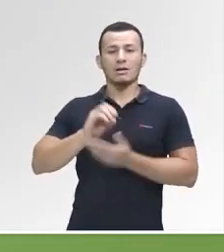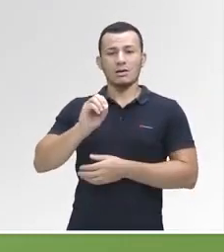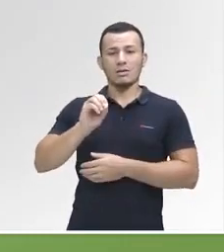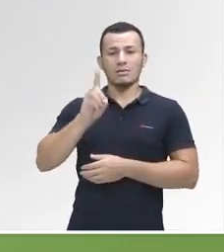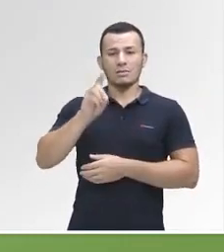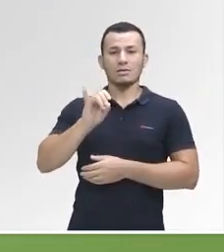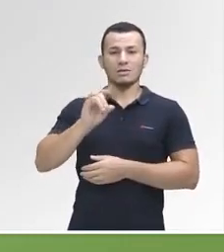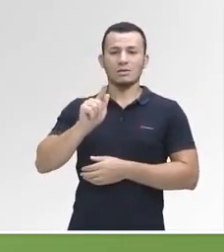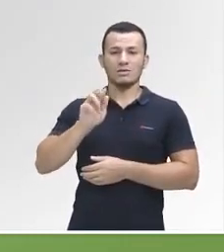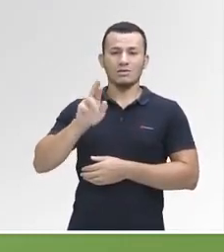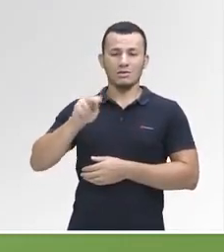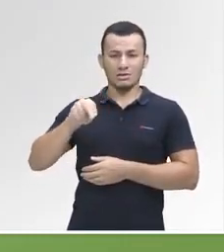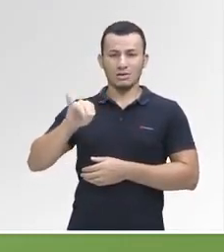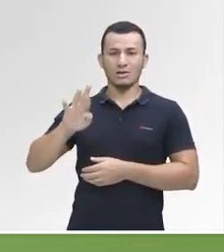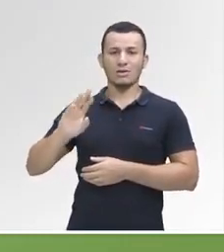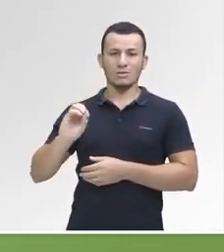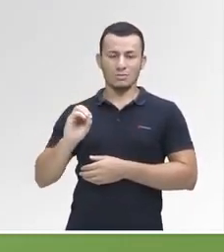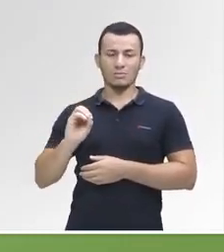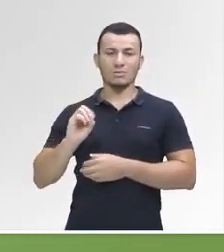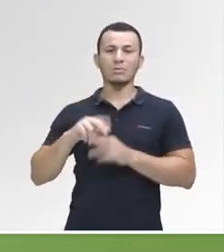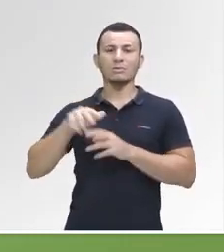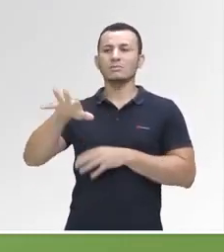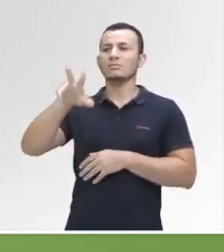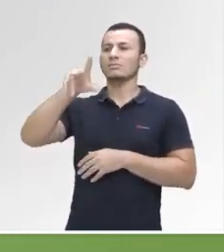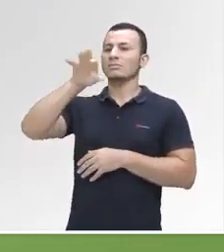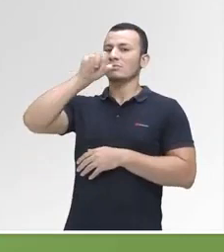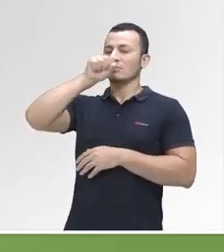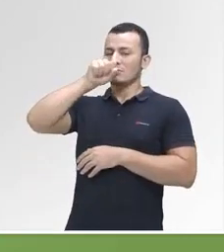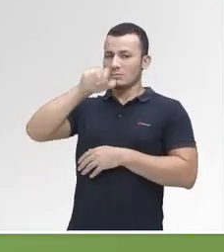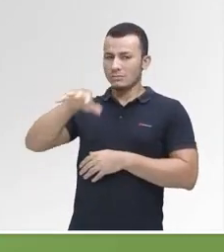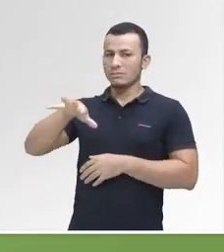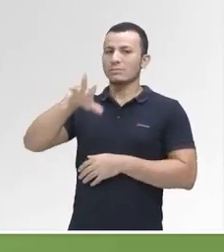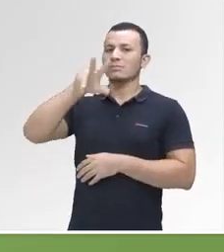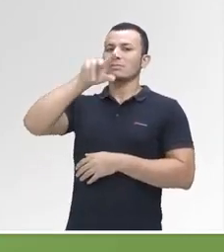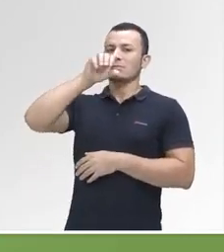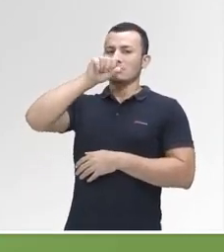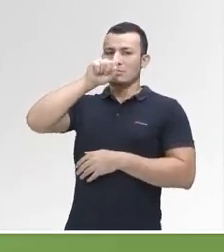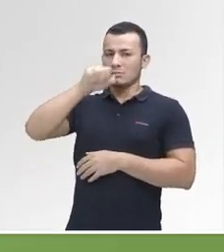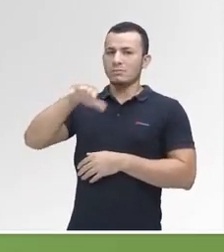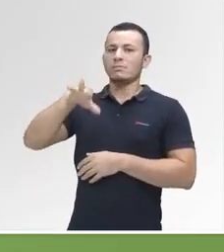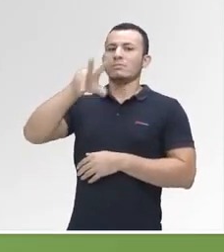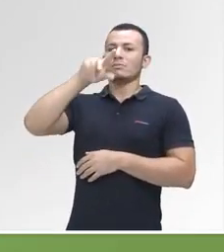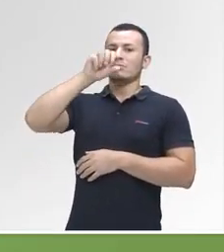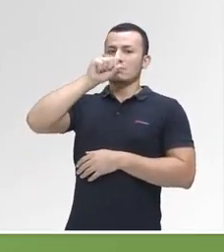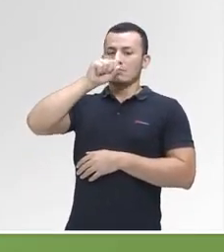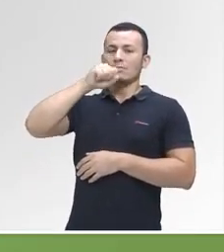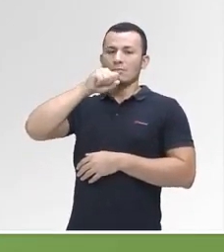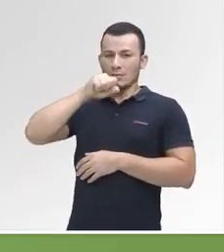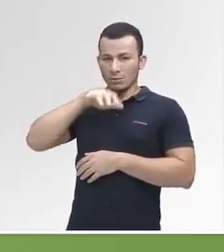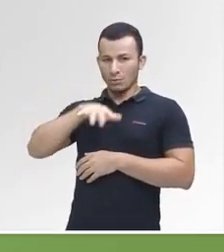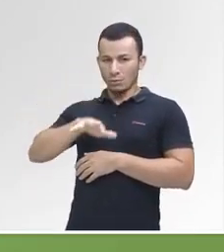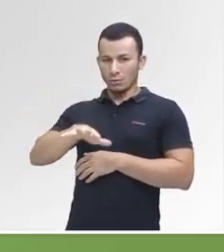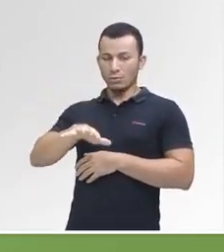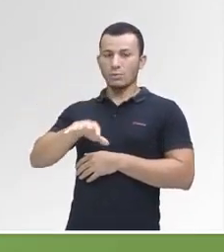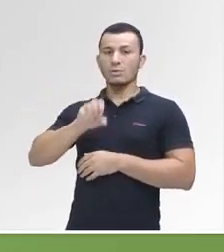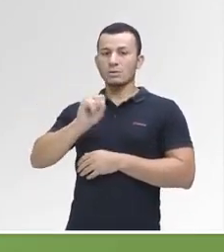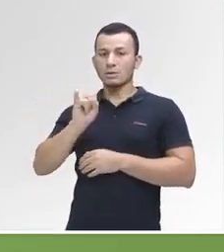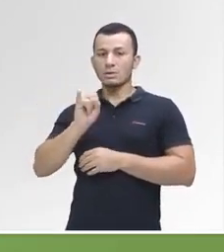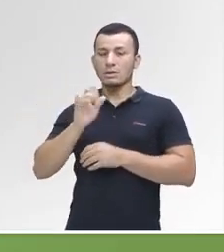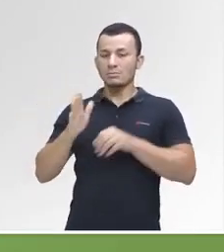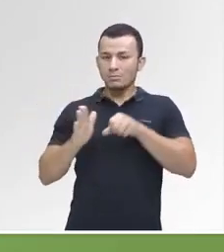oxigenação, que vem pelo ar que nós respiramos, pela inspiração e expiração. Então, se houver algum